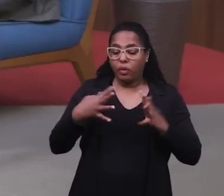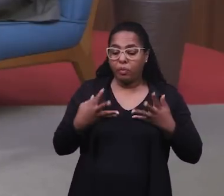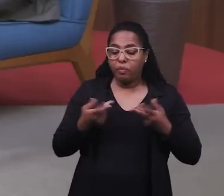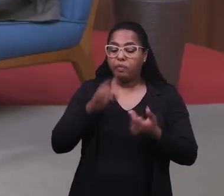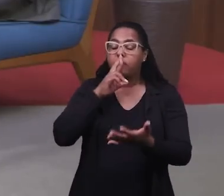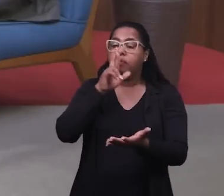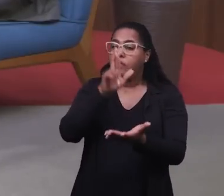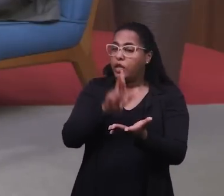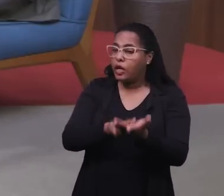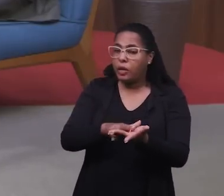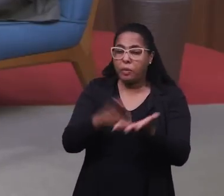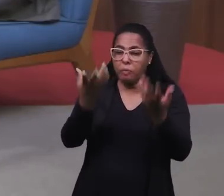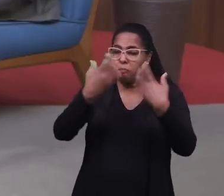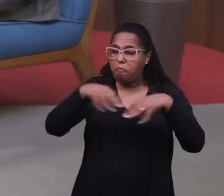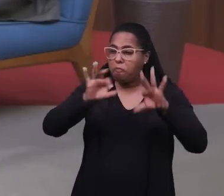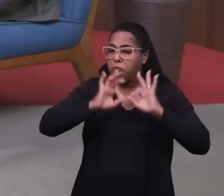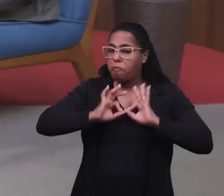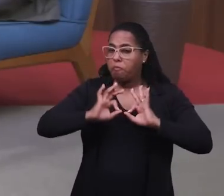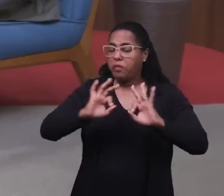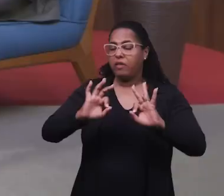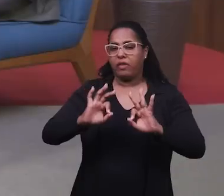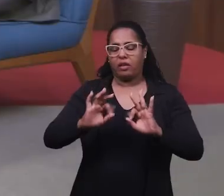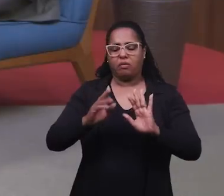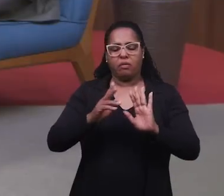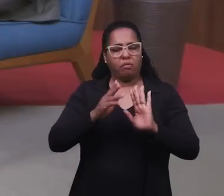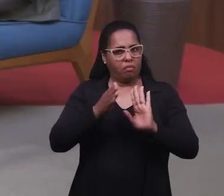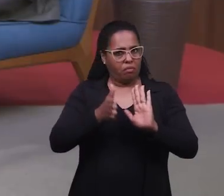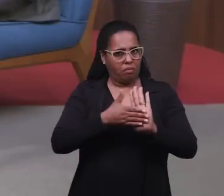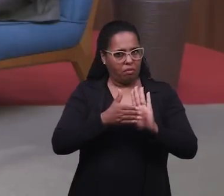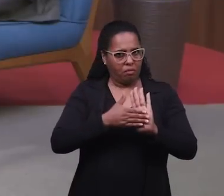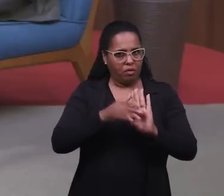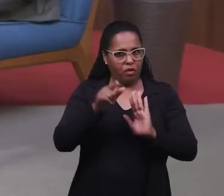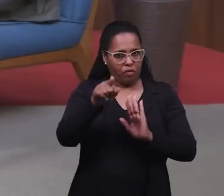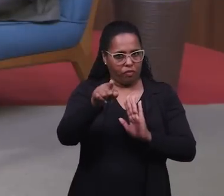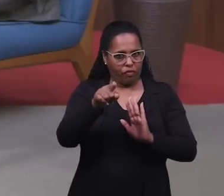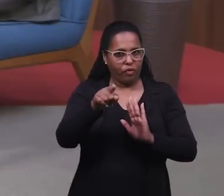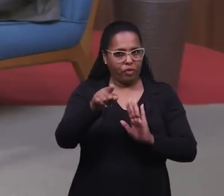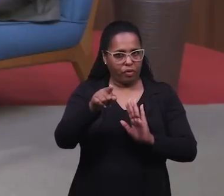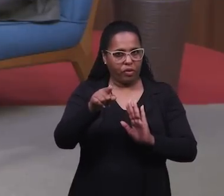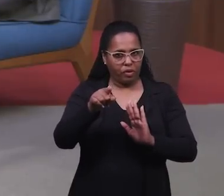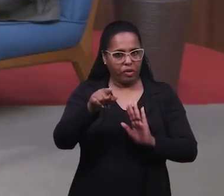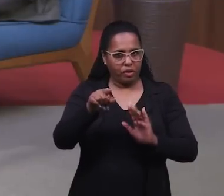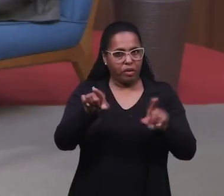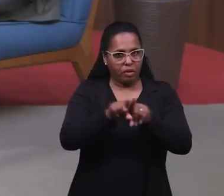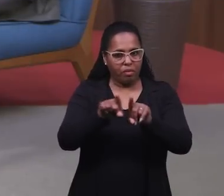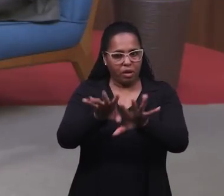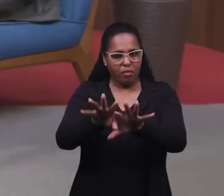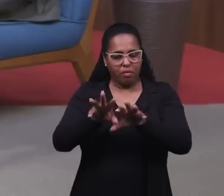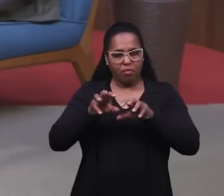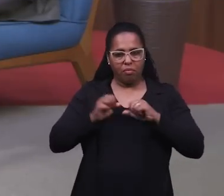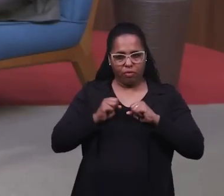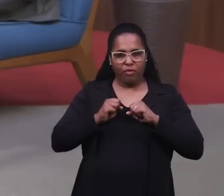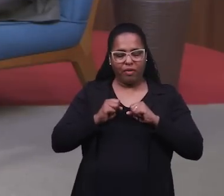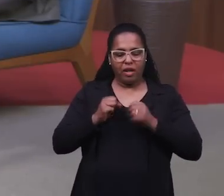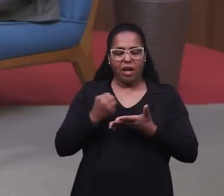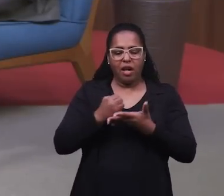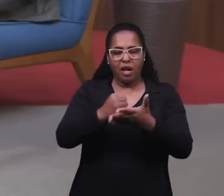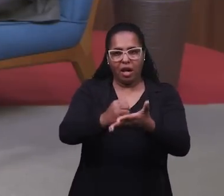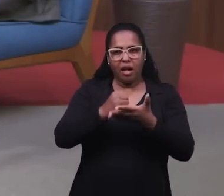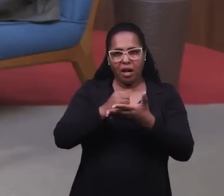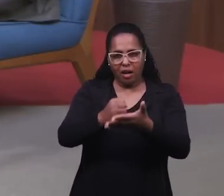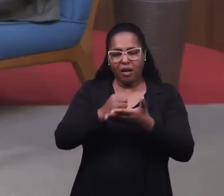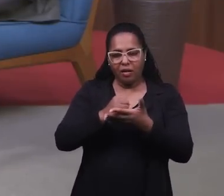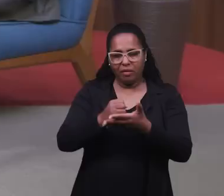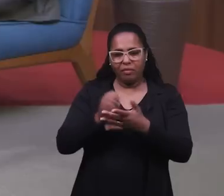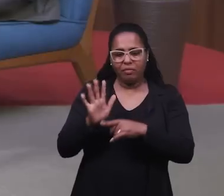resultados cada vez mais notáveis. E desse projeto você também pode se beneficiar. É o projeto de assistência espiritual da Igreja